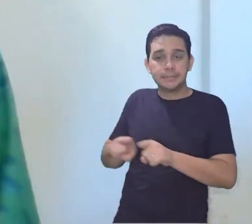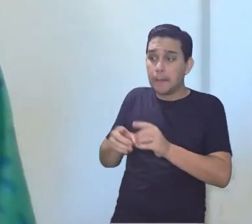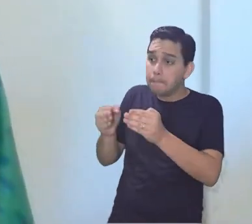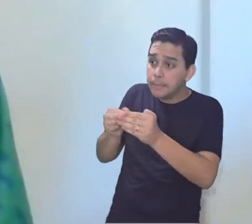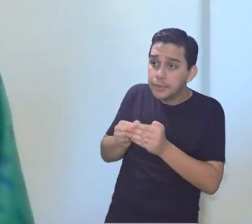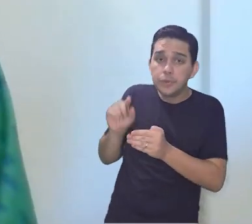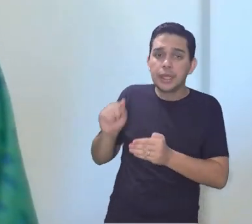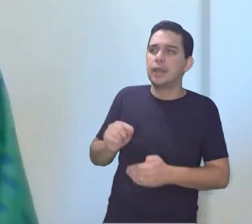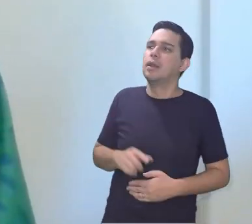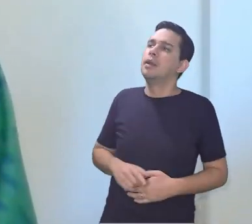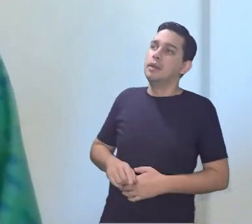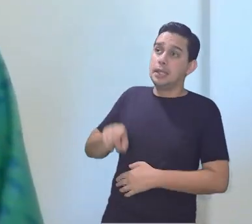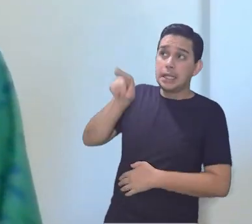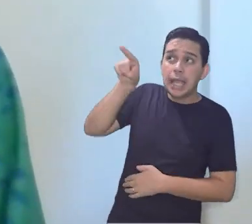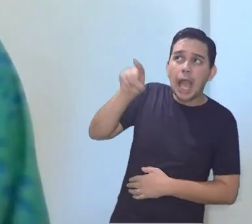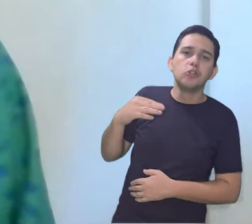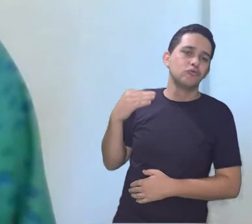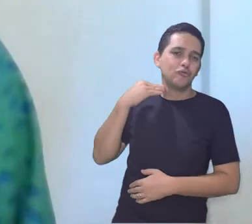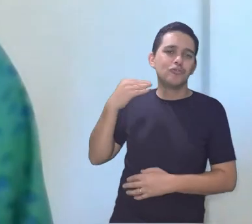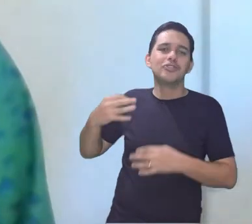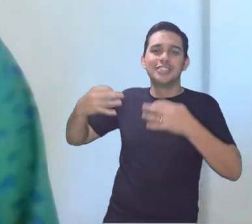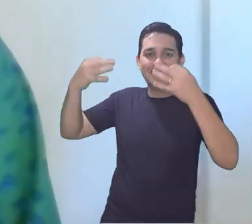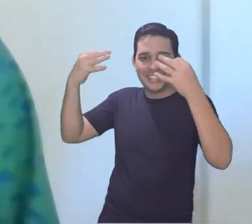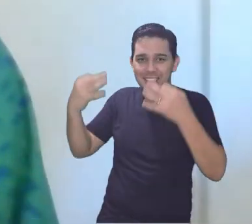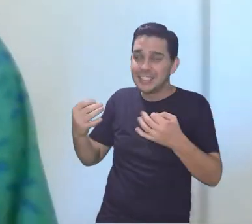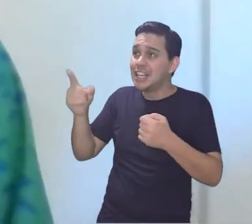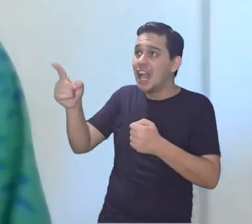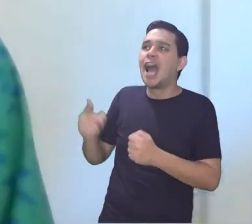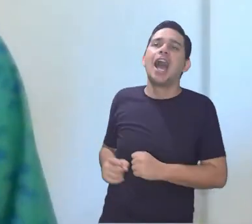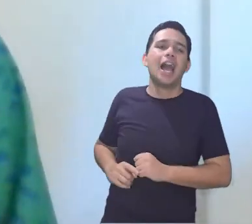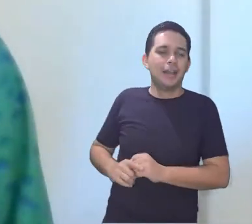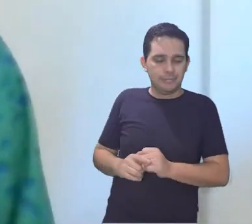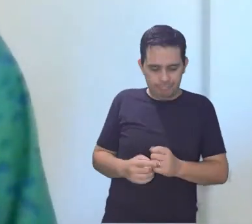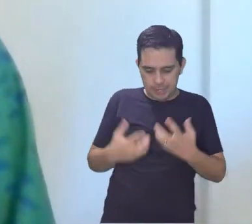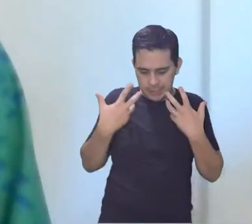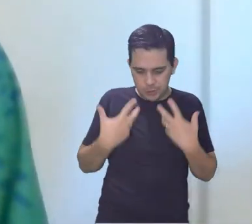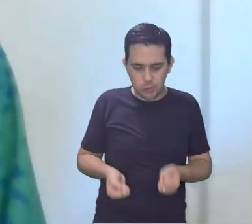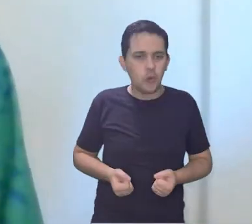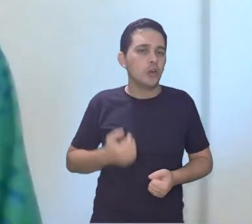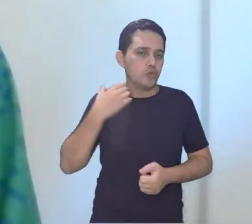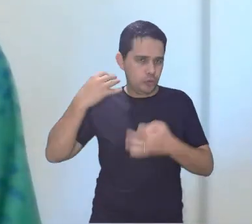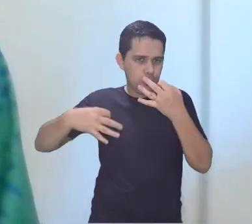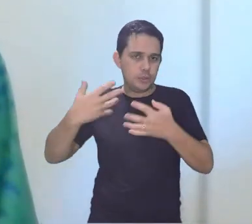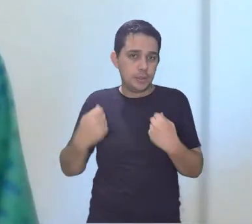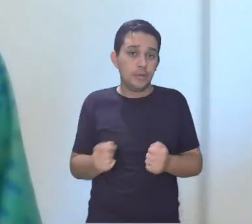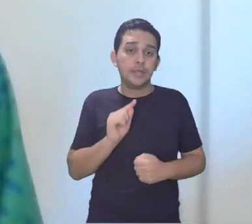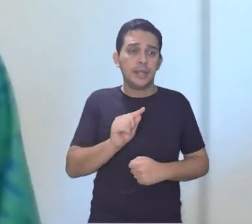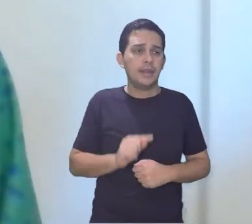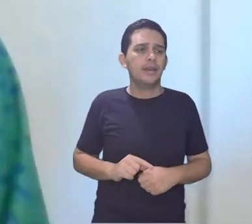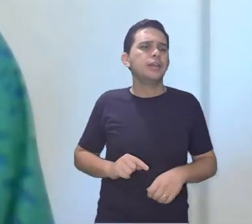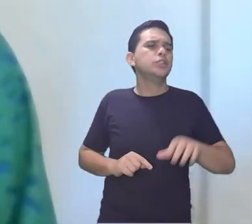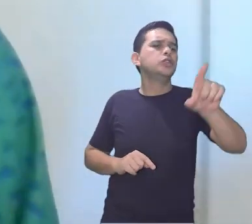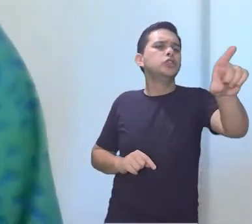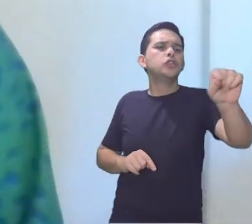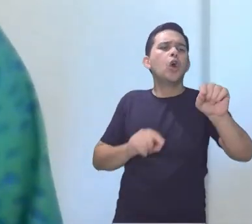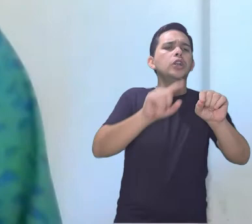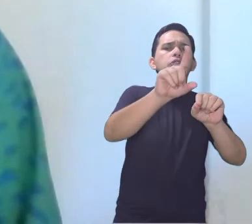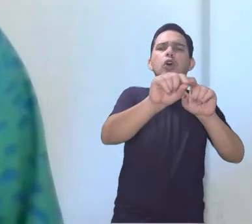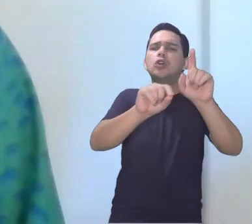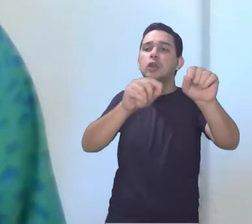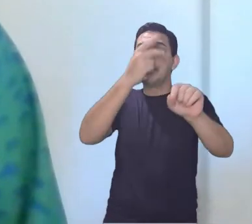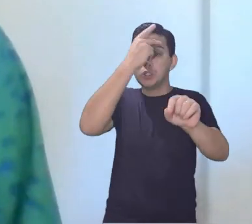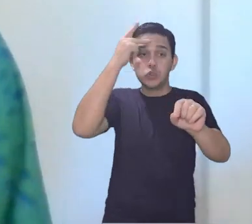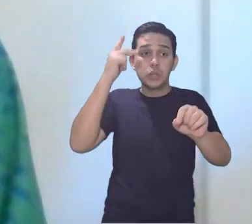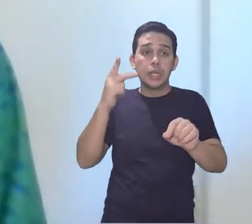que fizesse parte dessa Câmara a sociedade civil, porque ninguém melhor do que um representante das